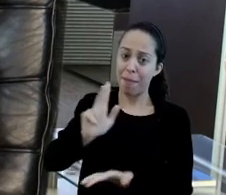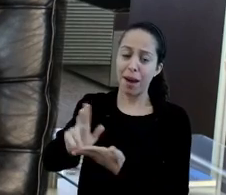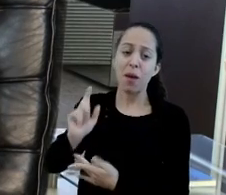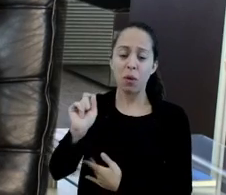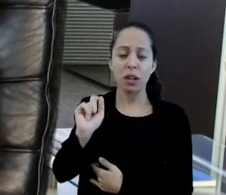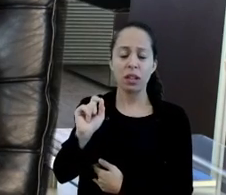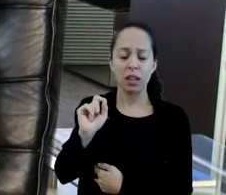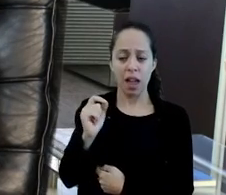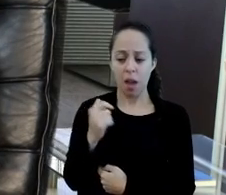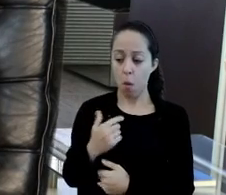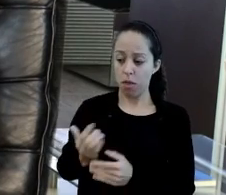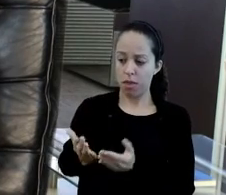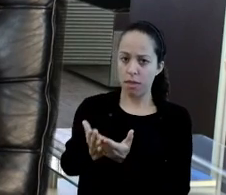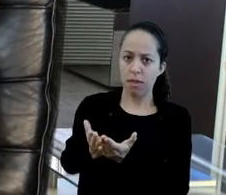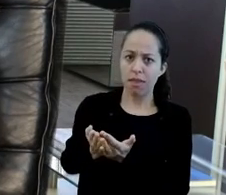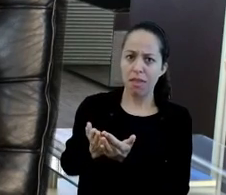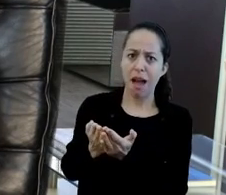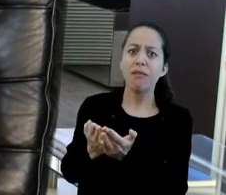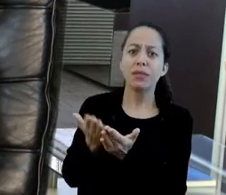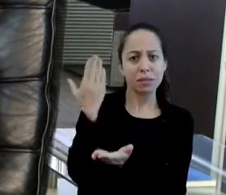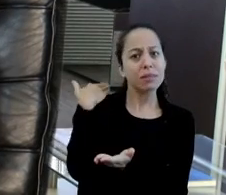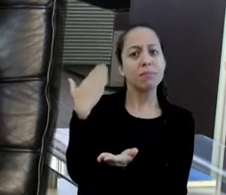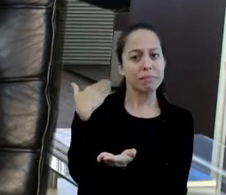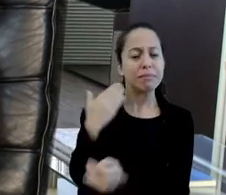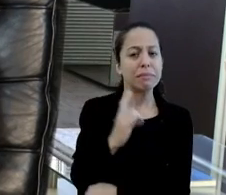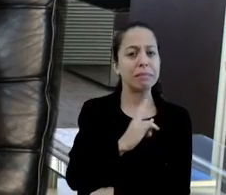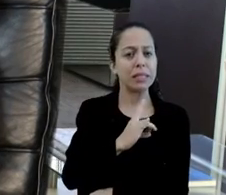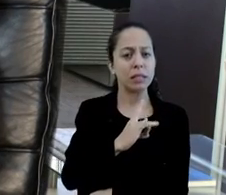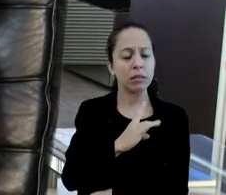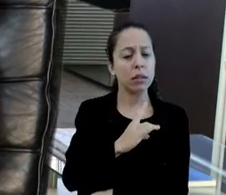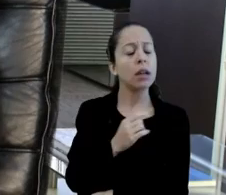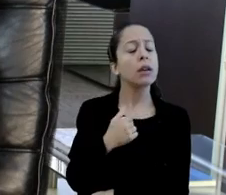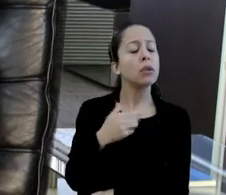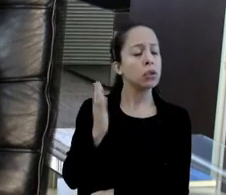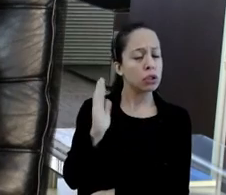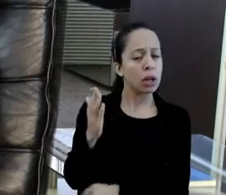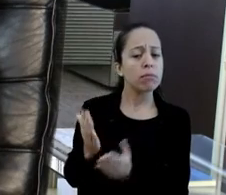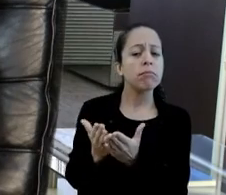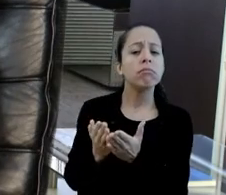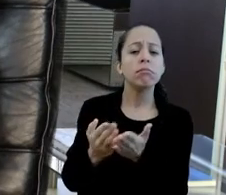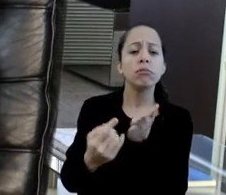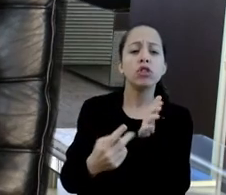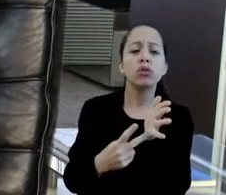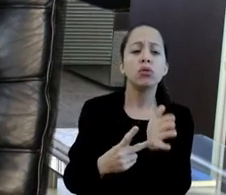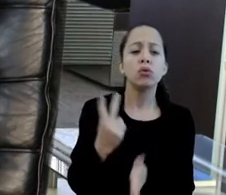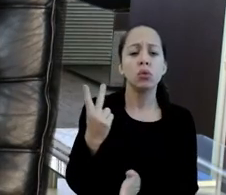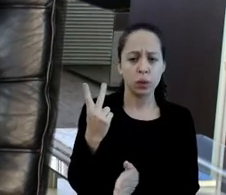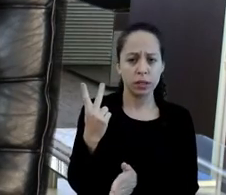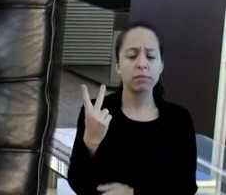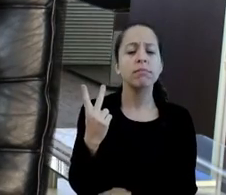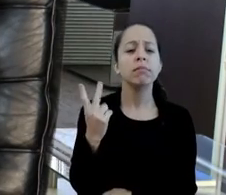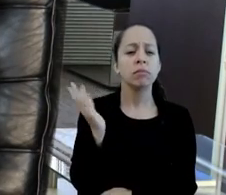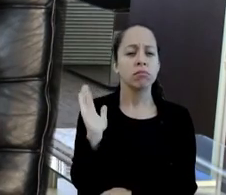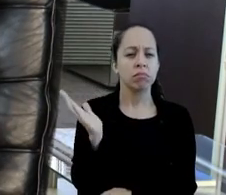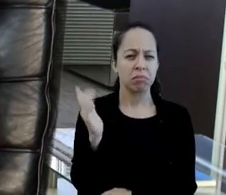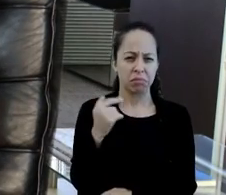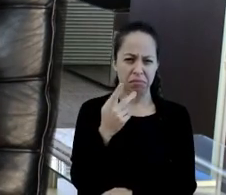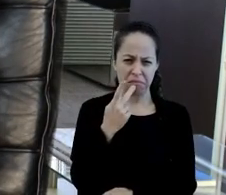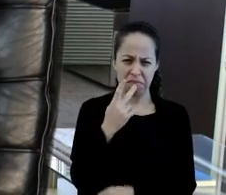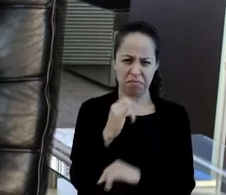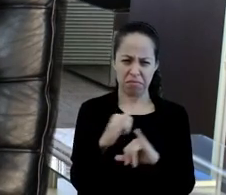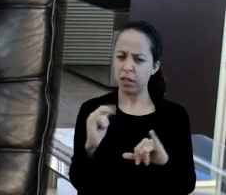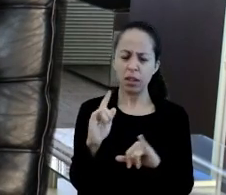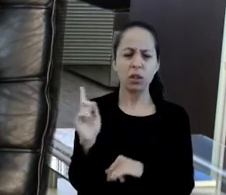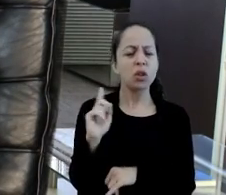aí consegui vencer o medo, já fui 2 vezes e digo, ninguém pode morrer sem fazer